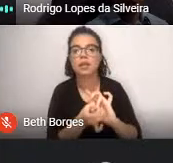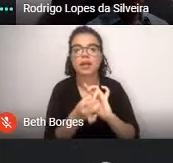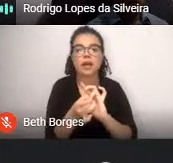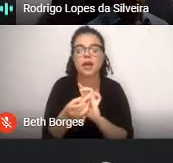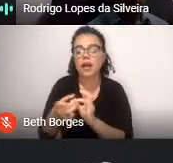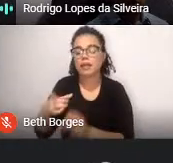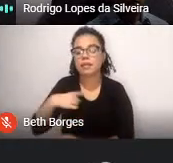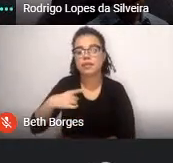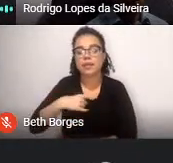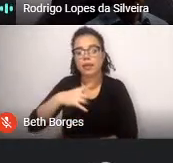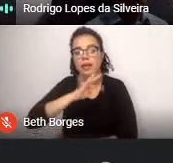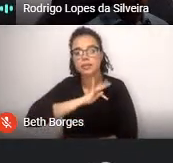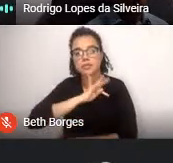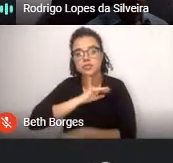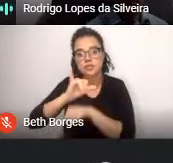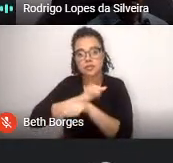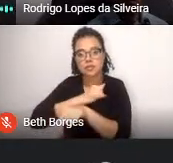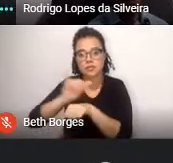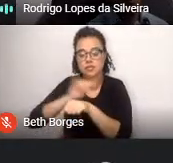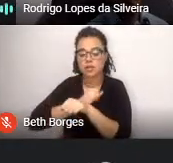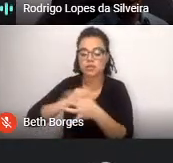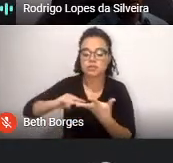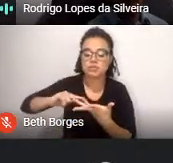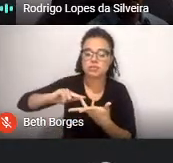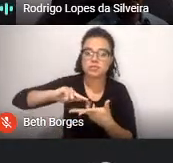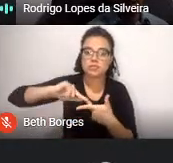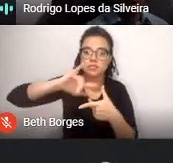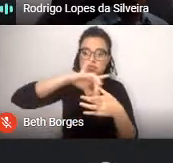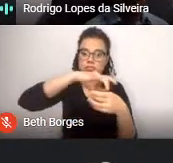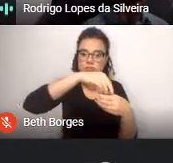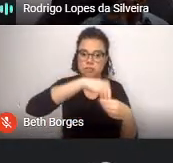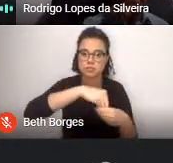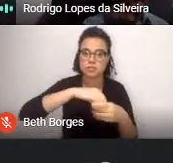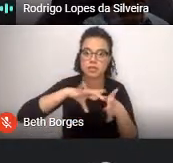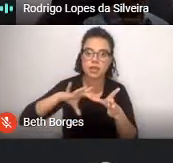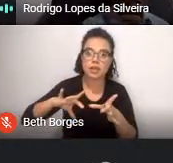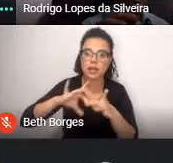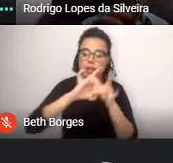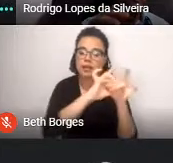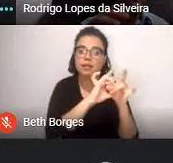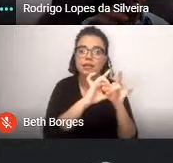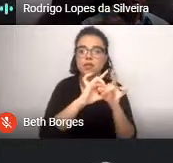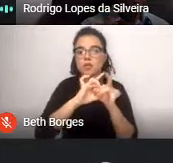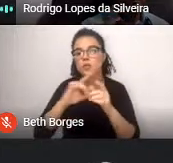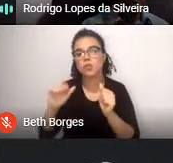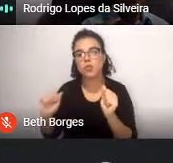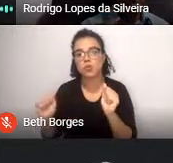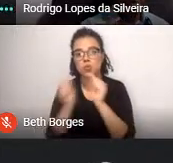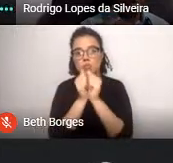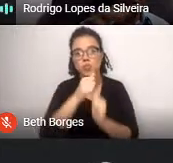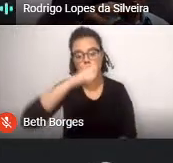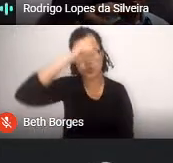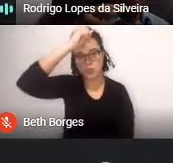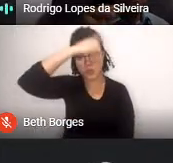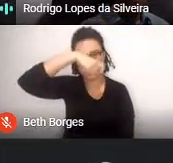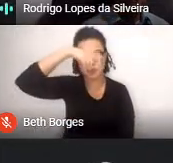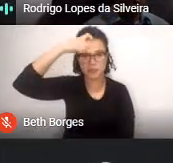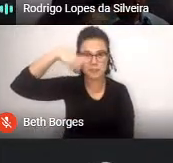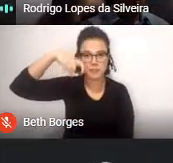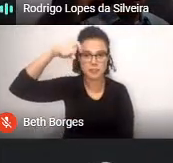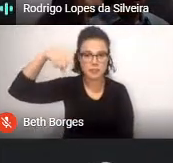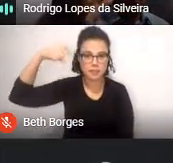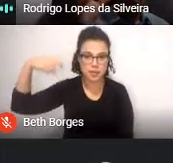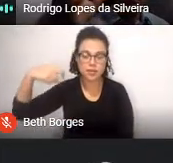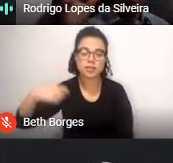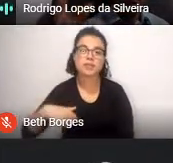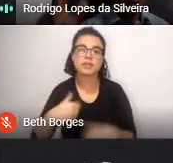associando tudo isso com hipnose ou mindfulness. Eu não coloquei o mindfulness aqui, porque ia ficar